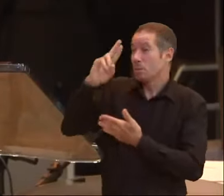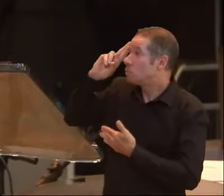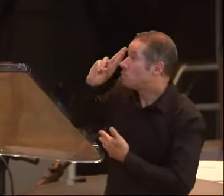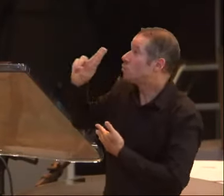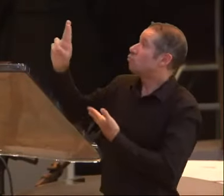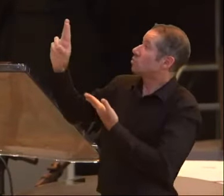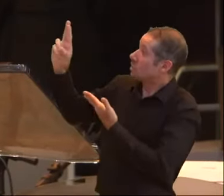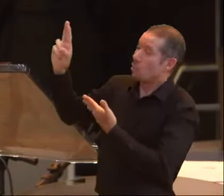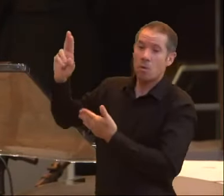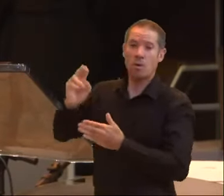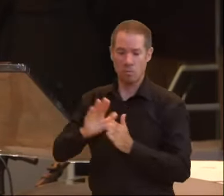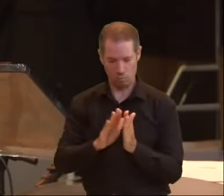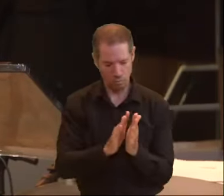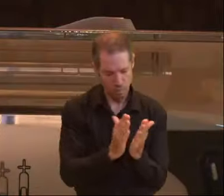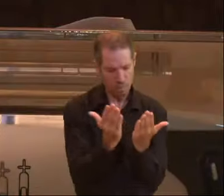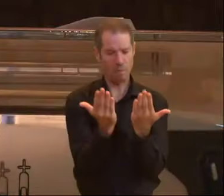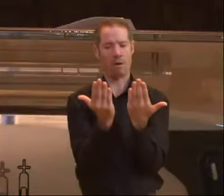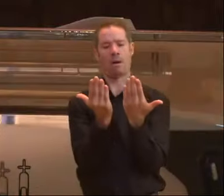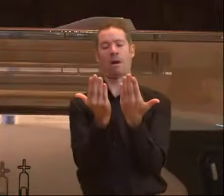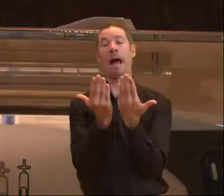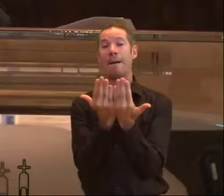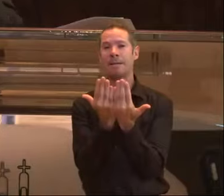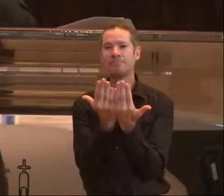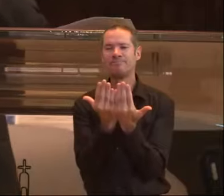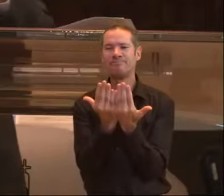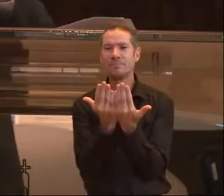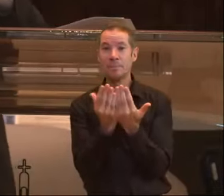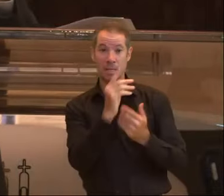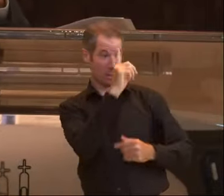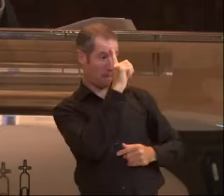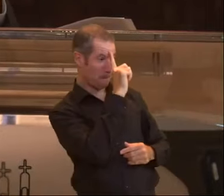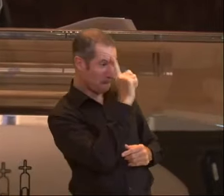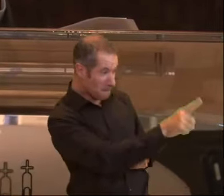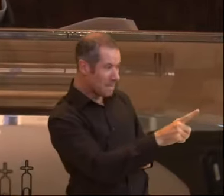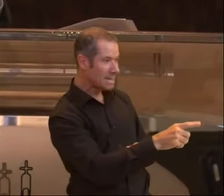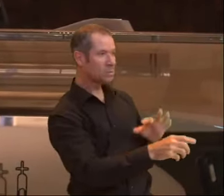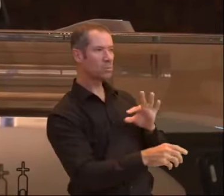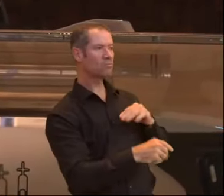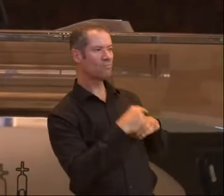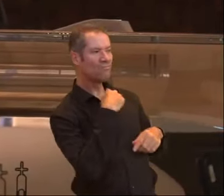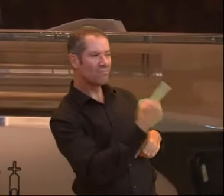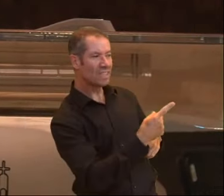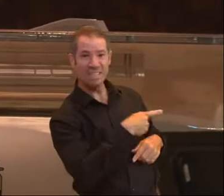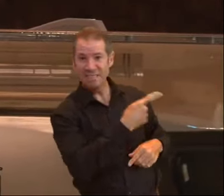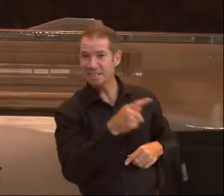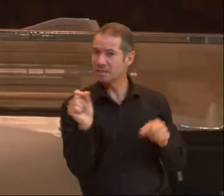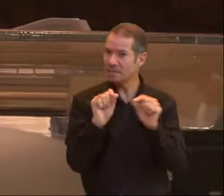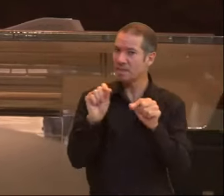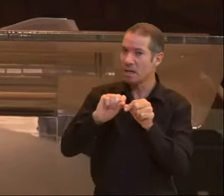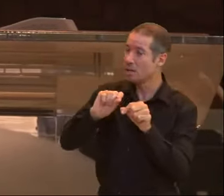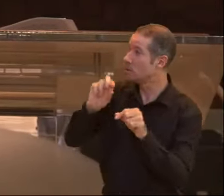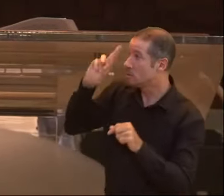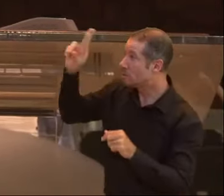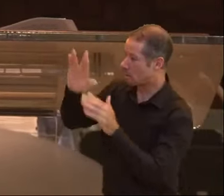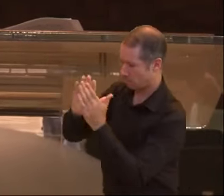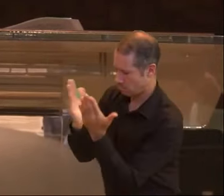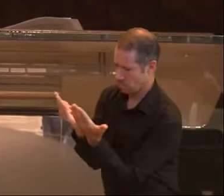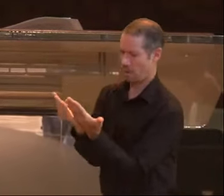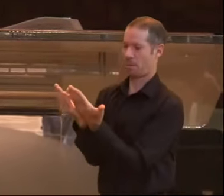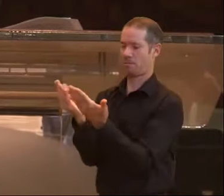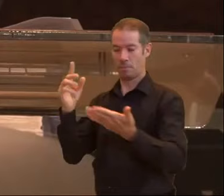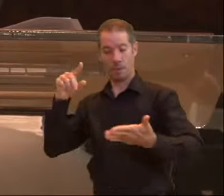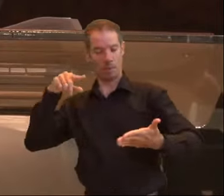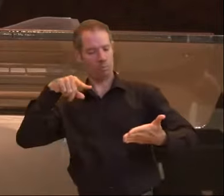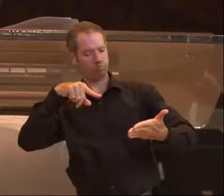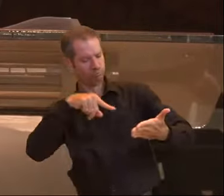Senhor, eu vou abrir aqui. Eu não mando ninguém fazer isso, tá? Senhor, eu vou abrir aqui e vou botar o